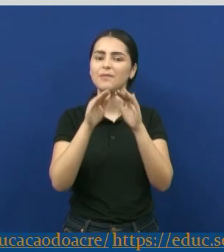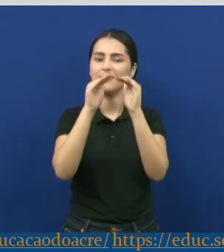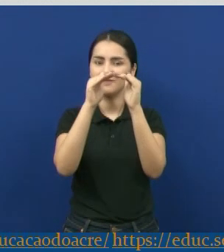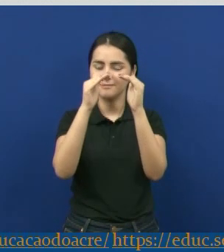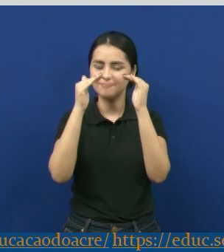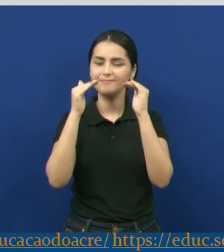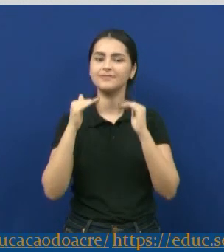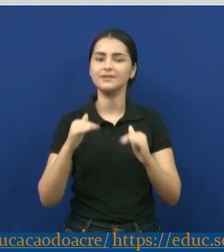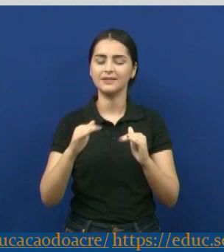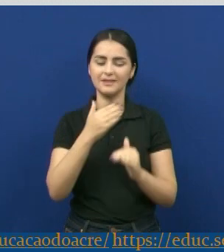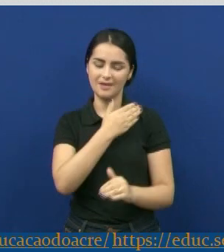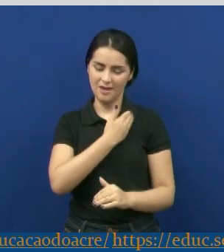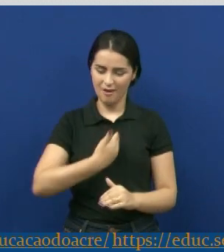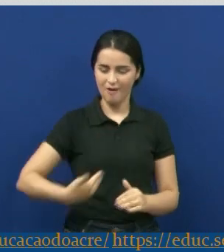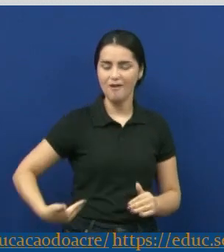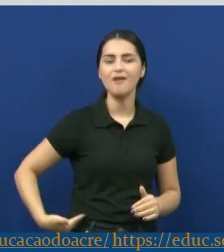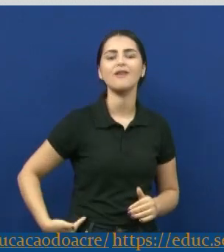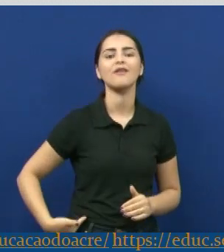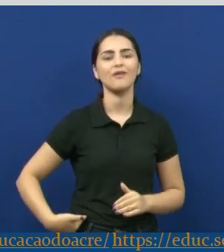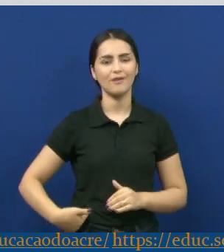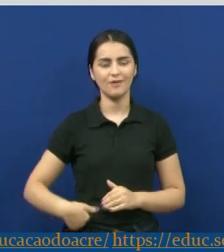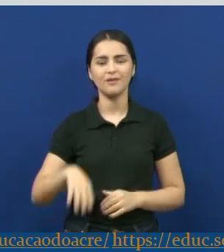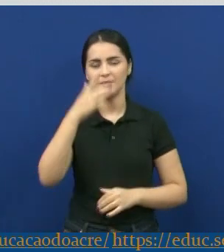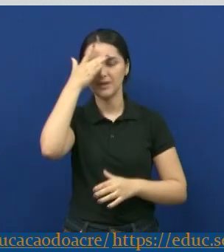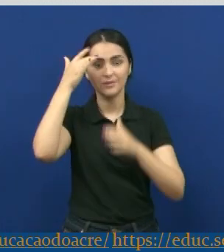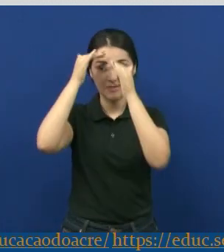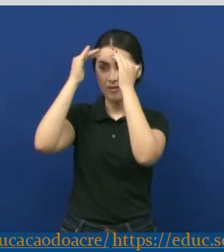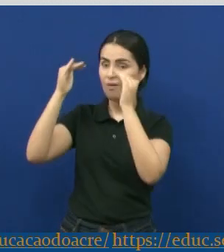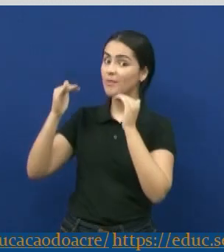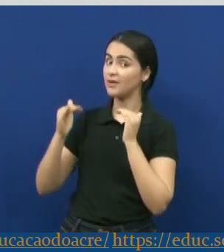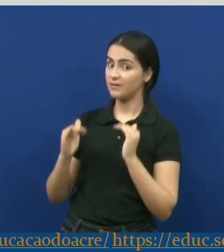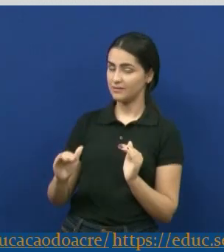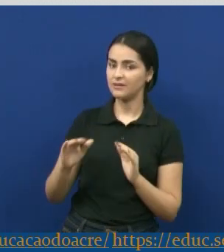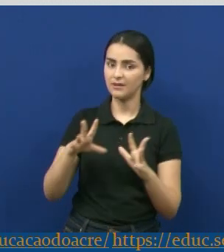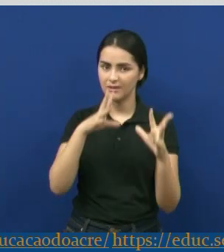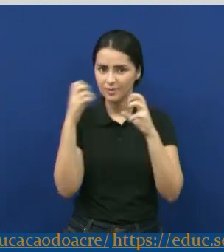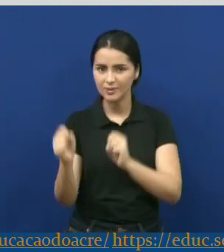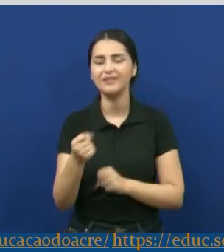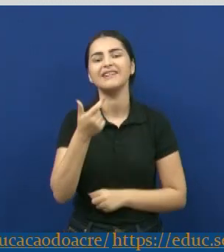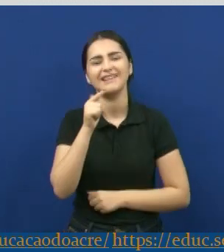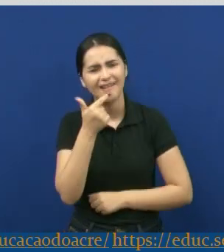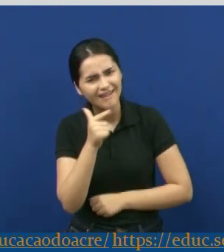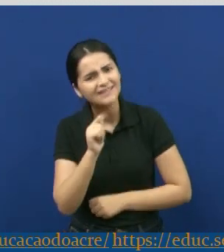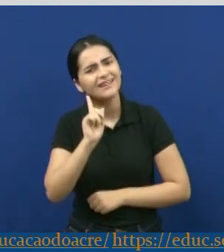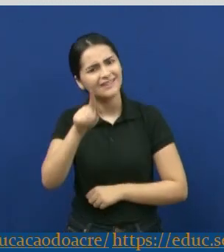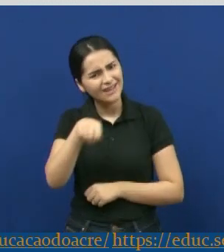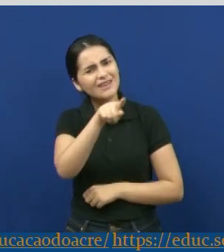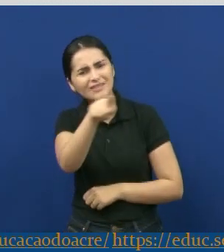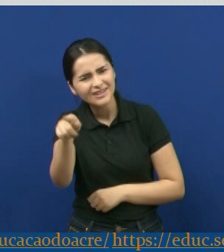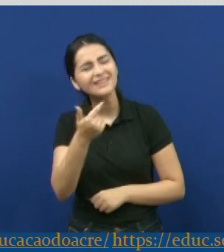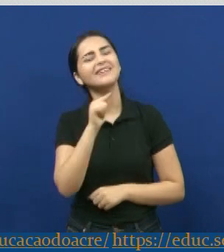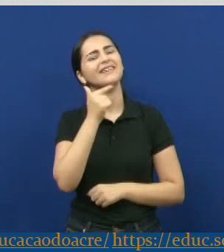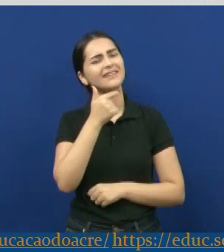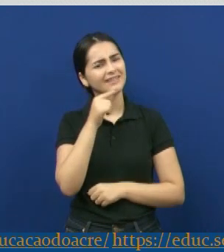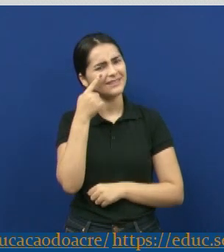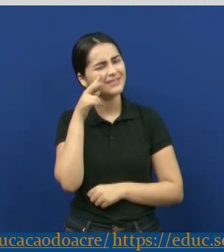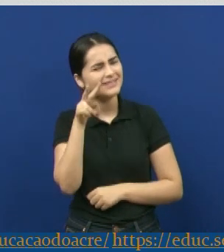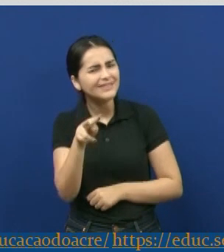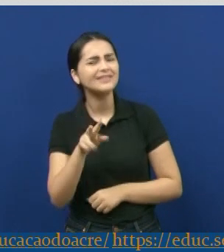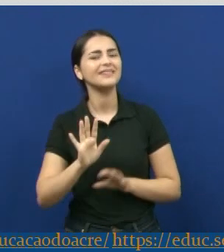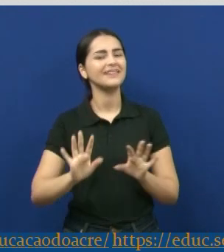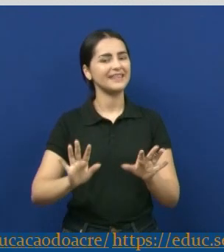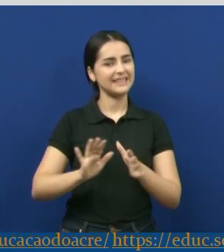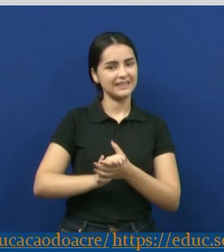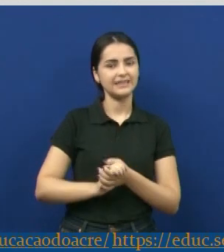quê? Governados, ou seja, subordinados pelo poder. Engraçado, né? Vocês deram risada, eu estou olhando aí,